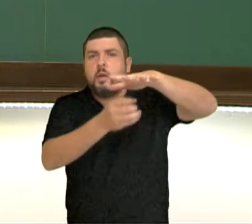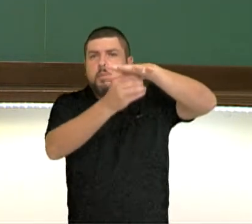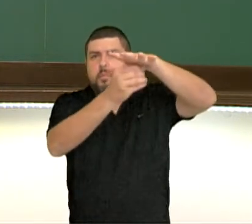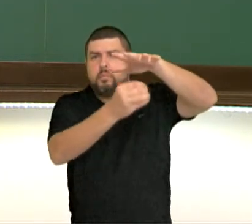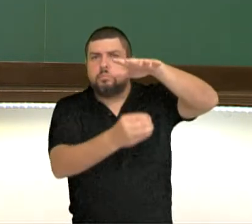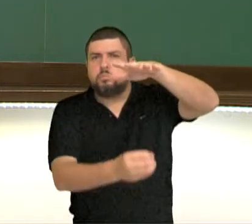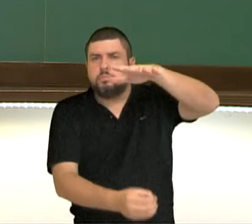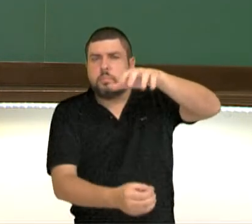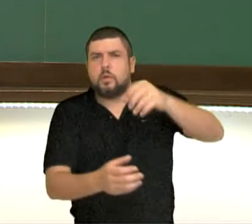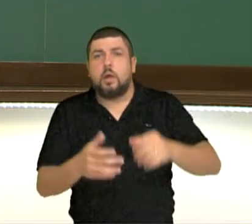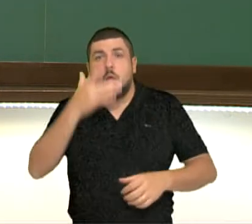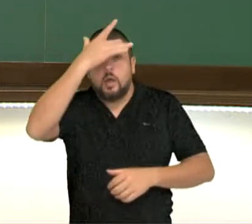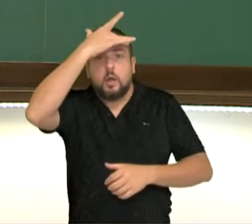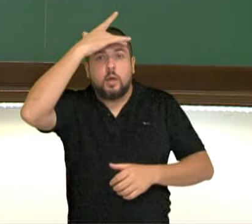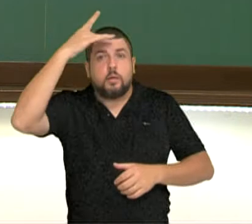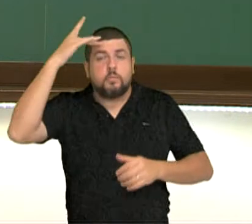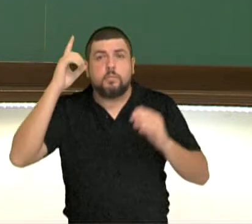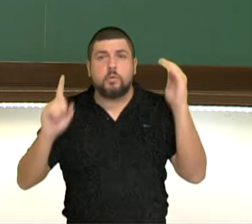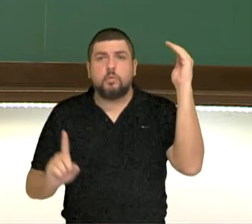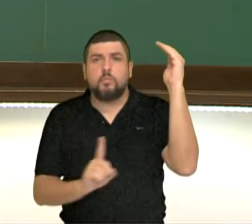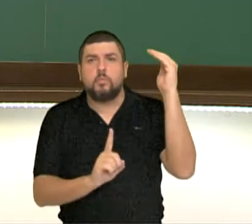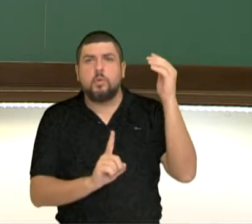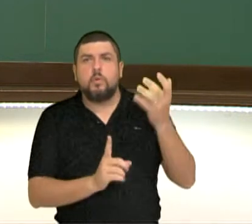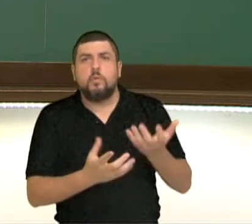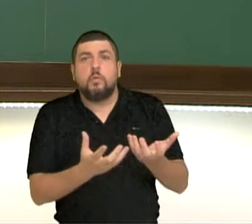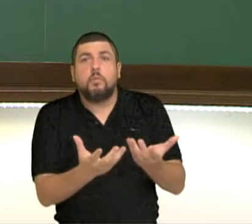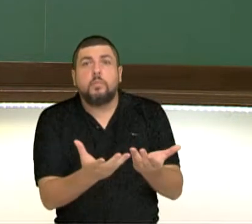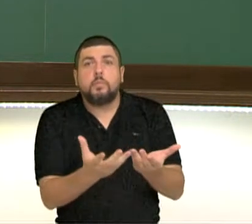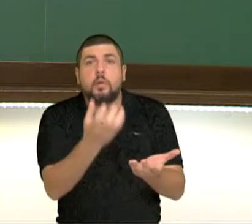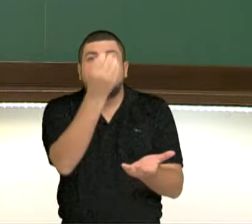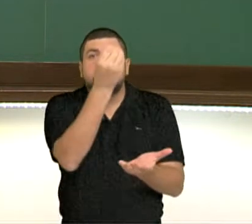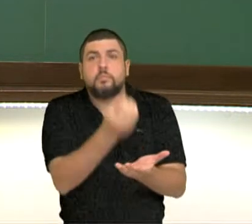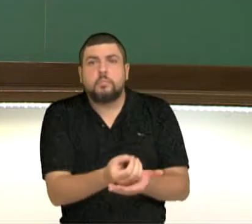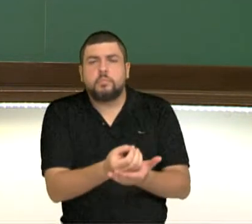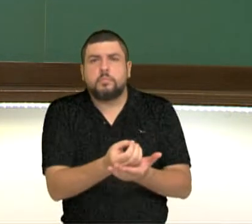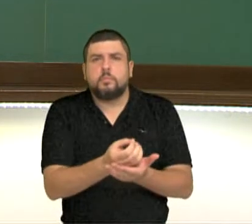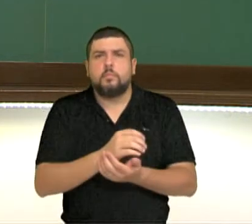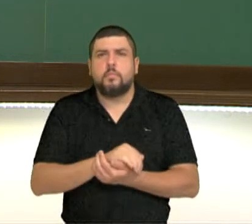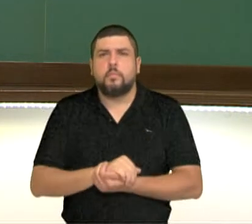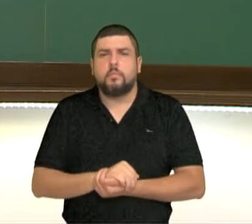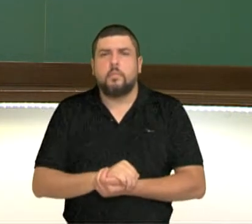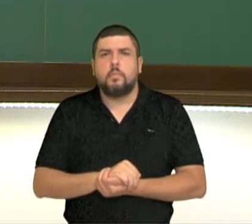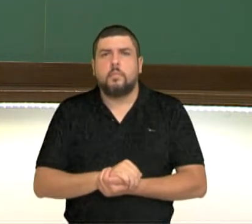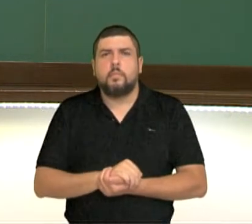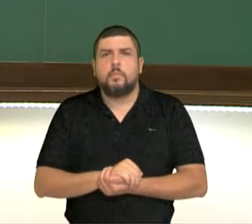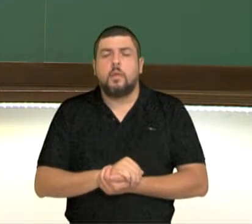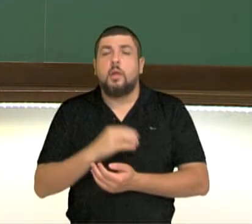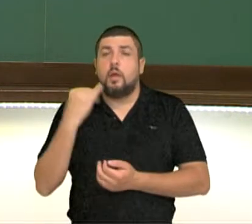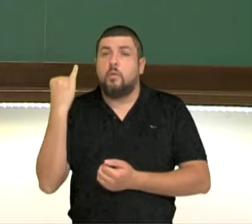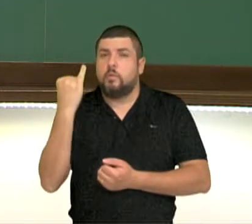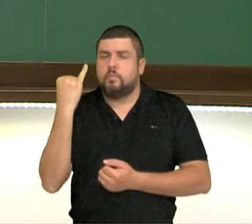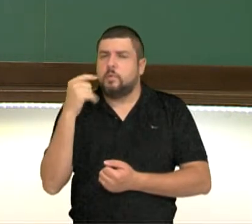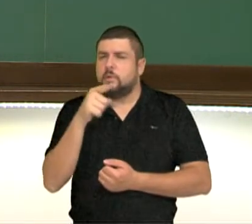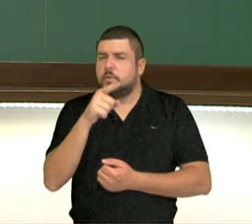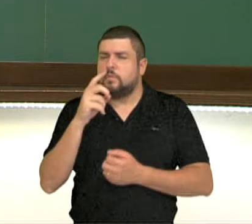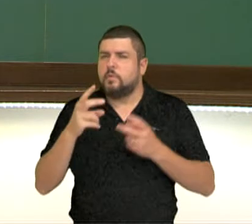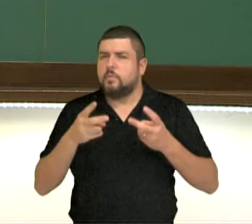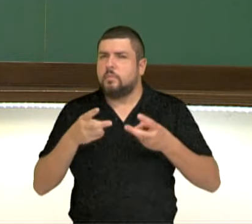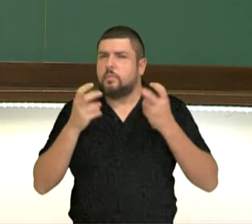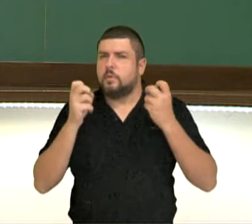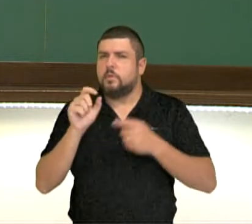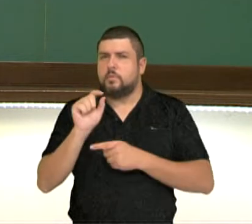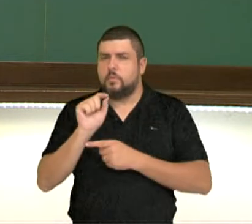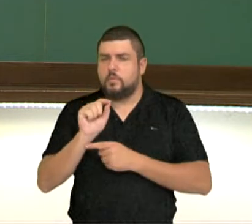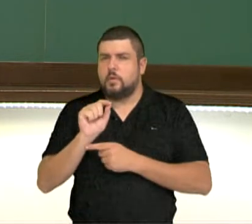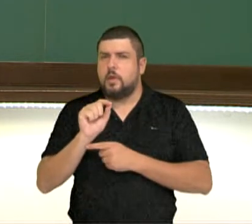colocada, que é o ping-pong, a tênis e depois a de basquete ou futebol, certo? E o importante é que você observe isso. Lembre-se